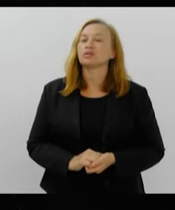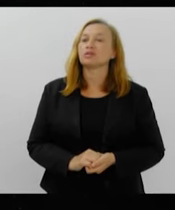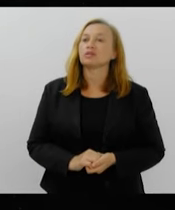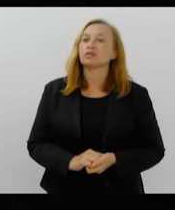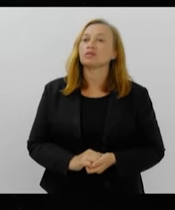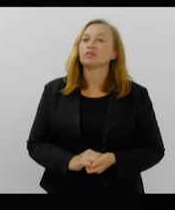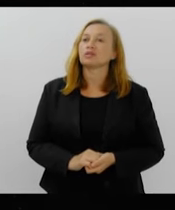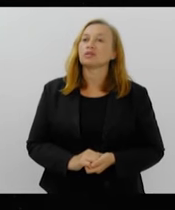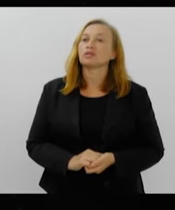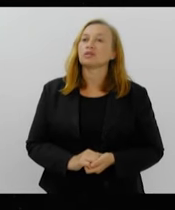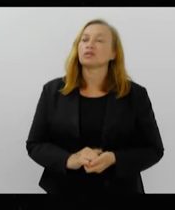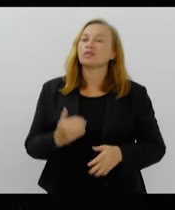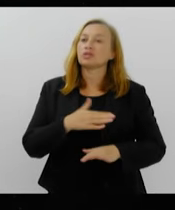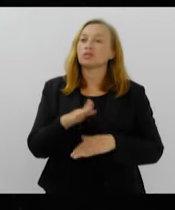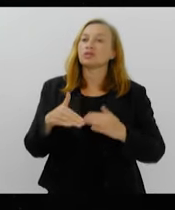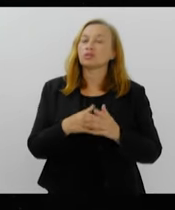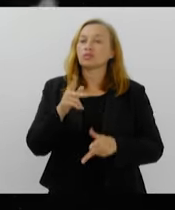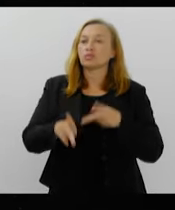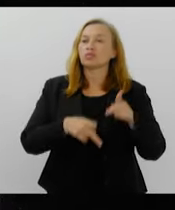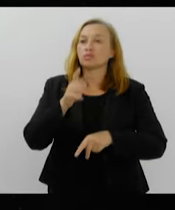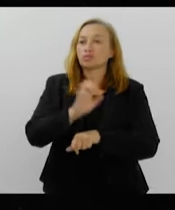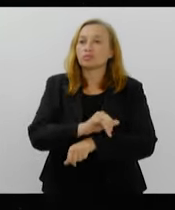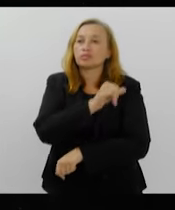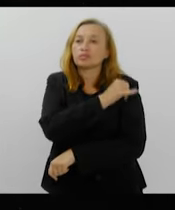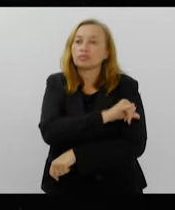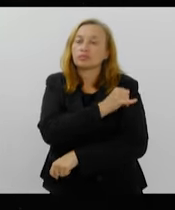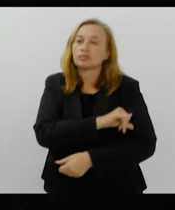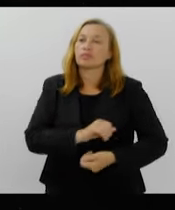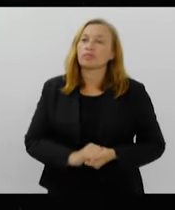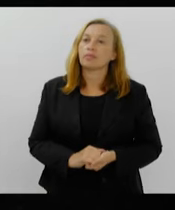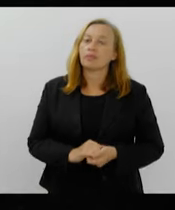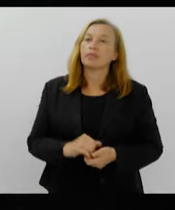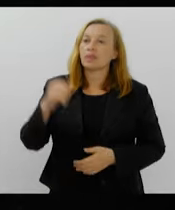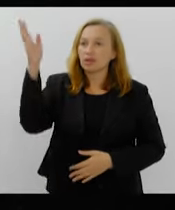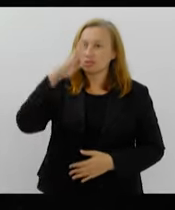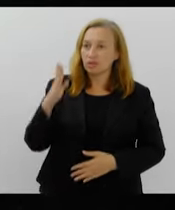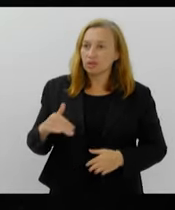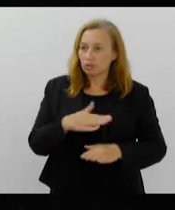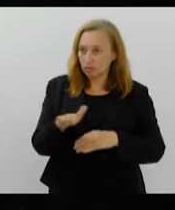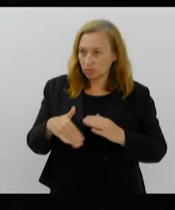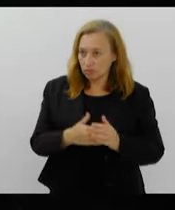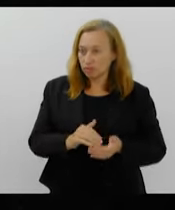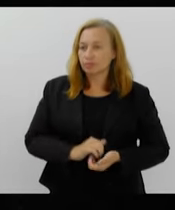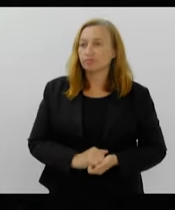enriquecedoras de todo o povo do Estado do Rio de Janeiro e do Brasil